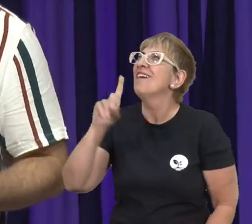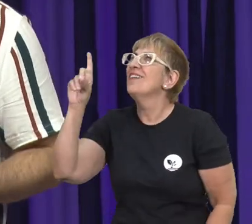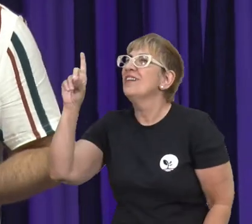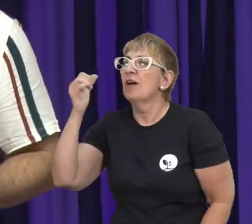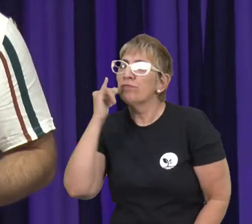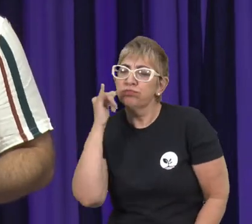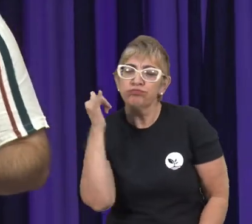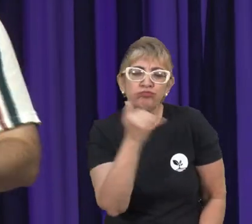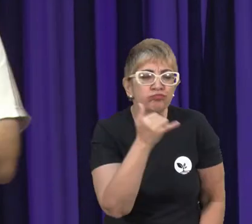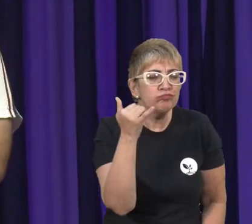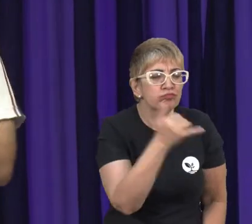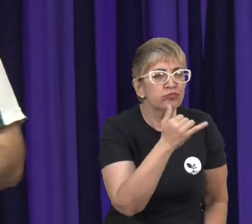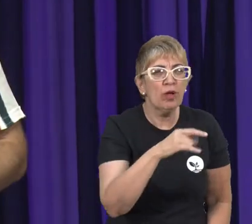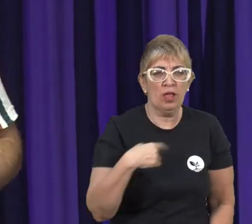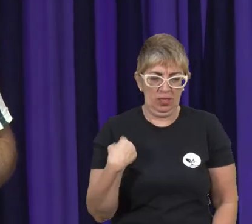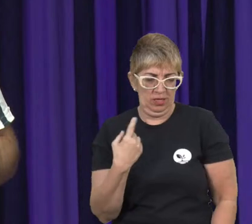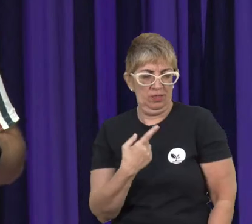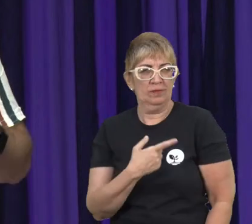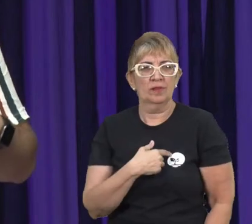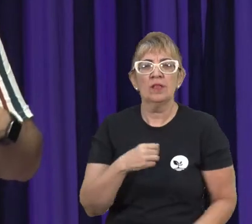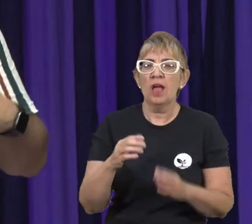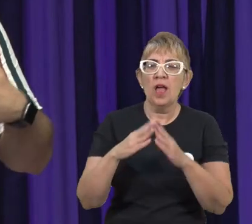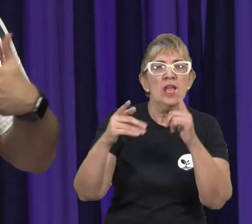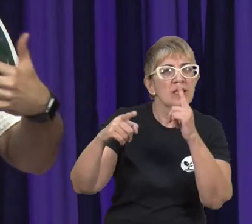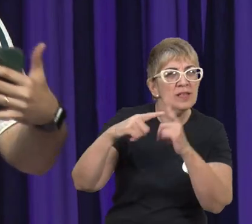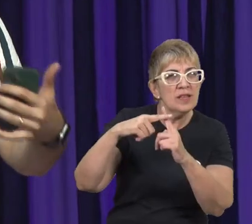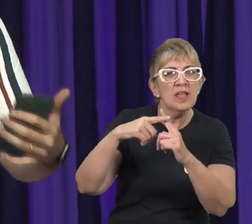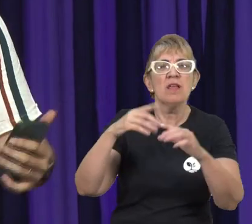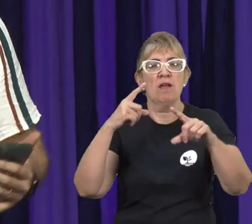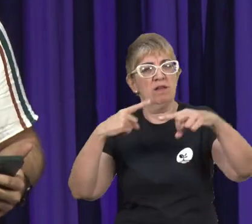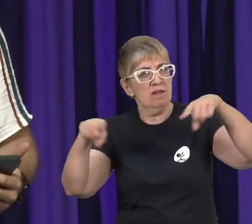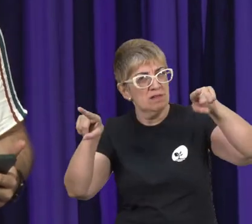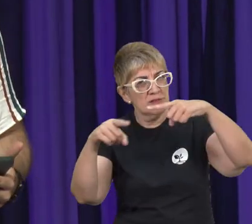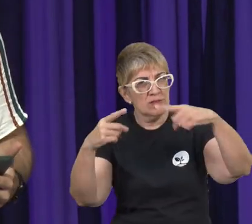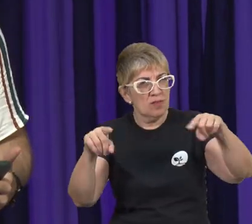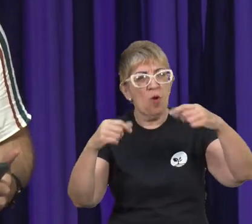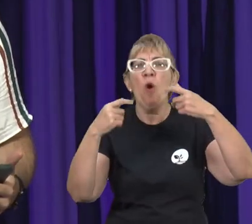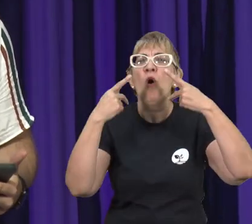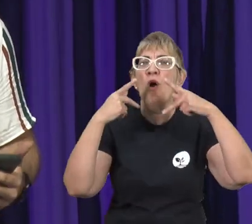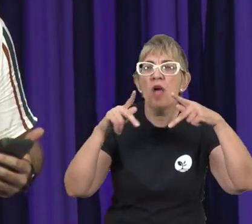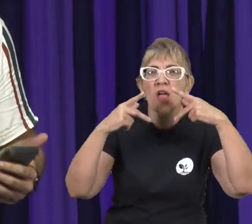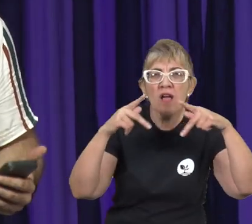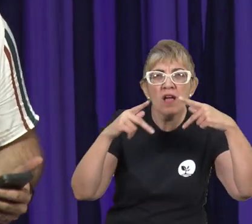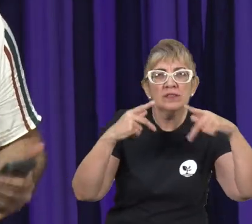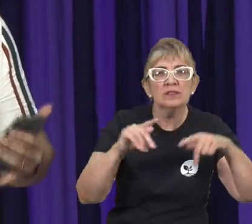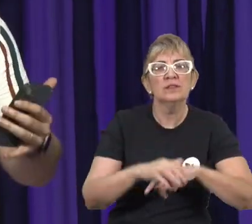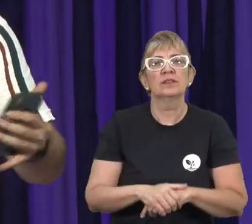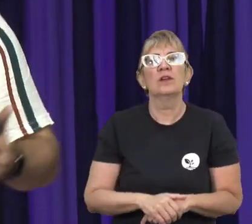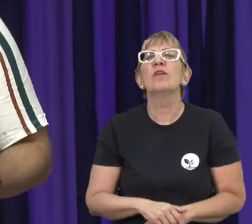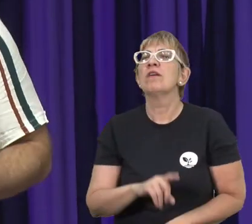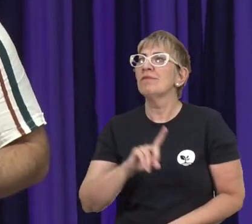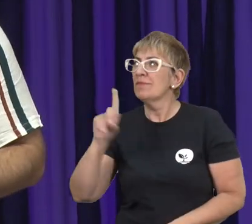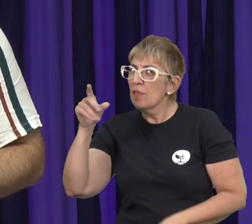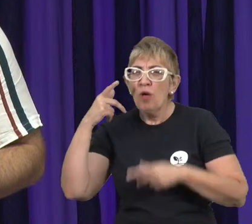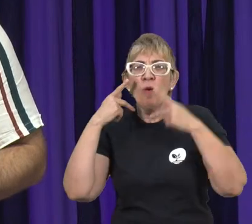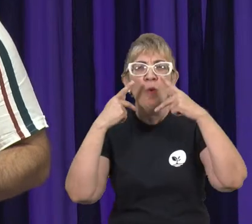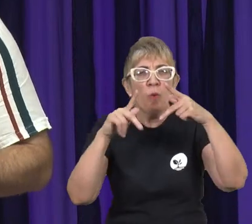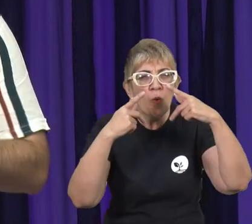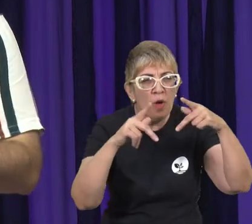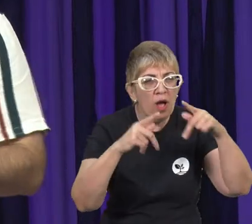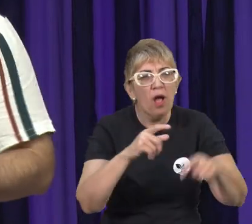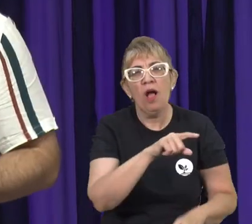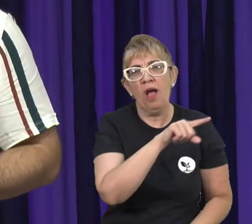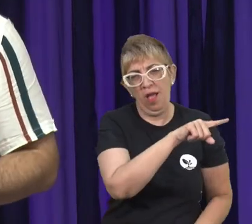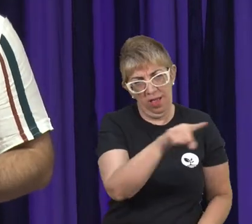falado com a nossa igreja por meio das canções, por meio das mensagens pregadas, ensinadas, que Deus também fale profundamente o seu